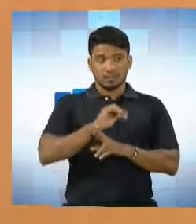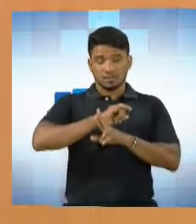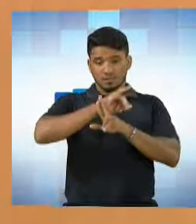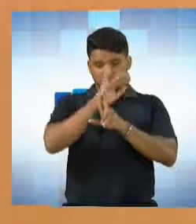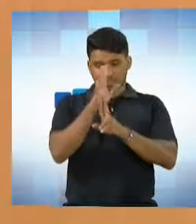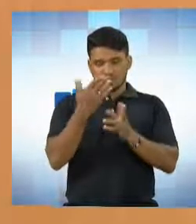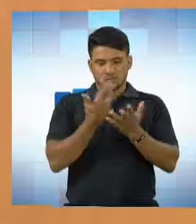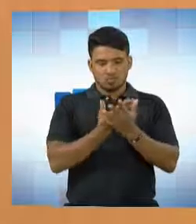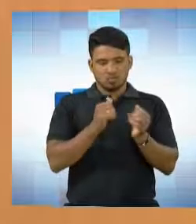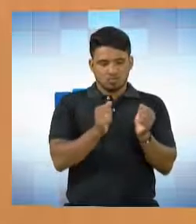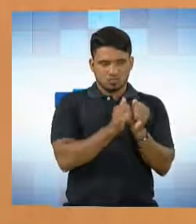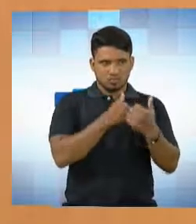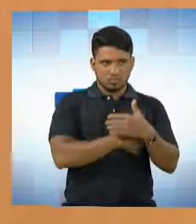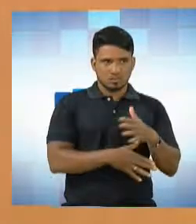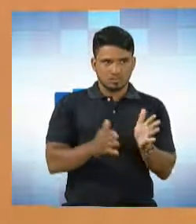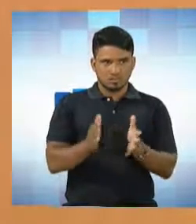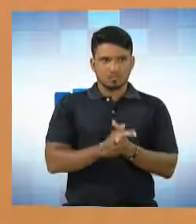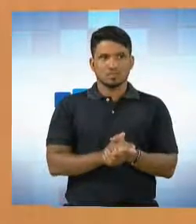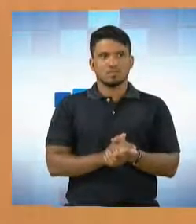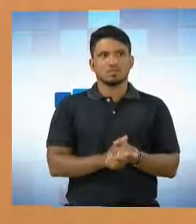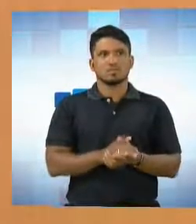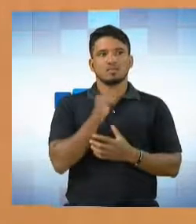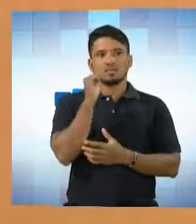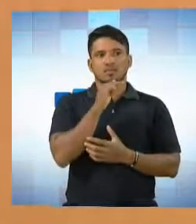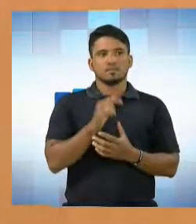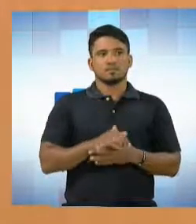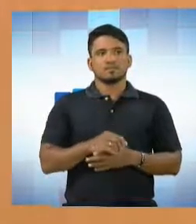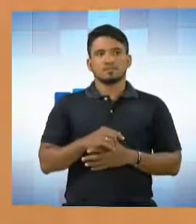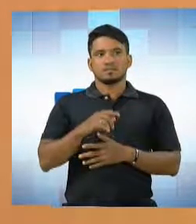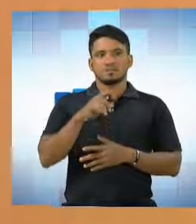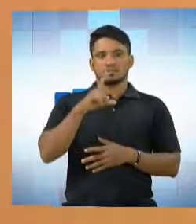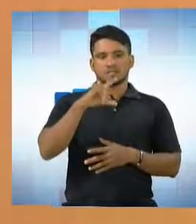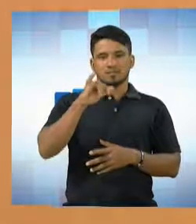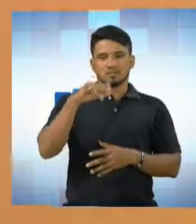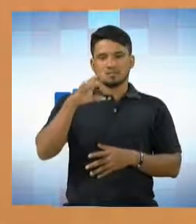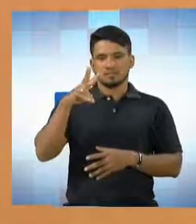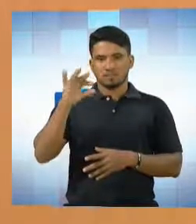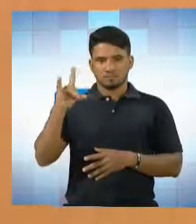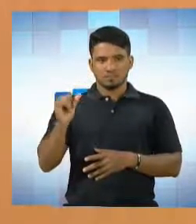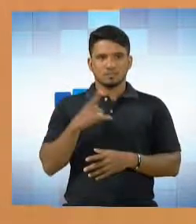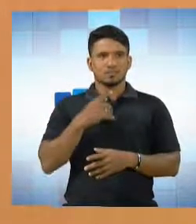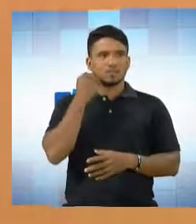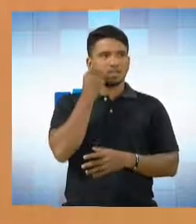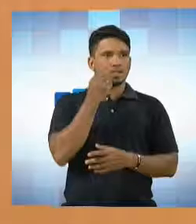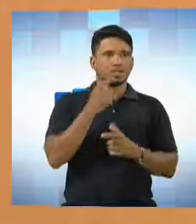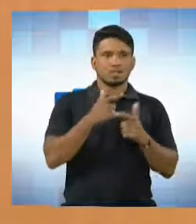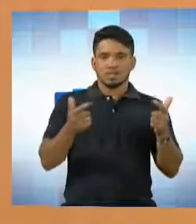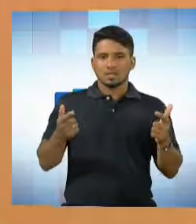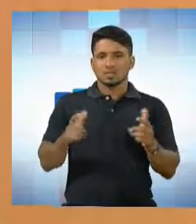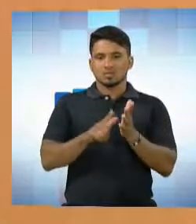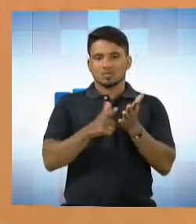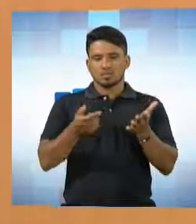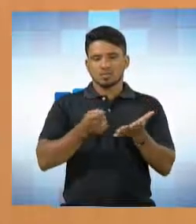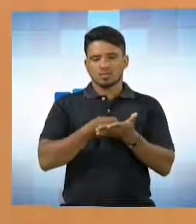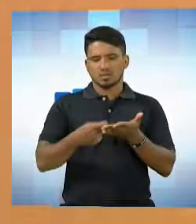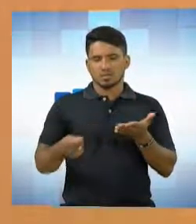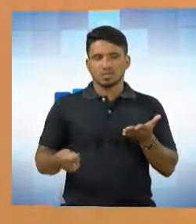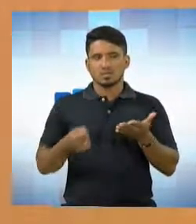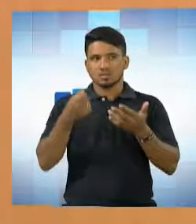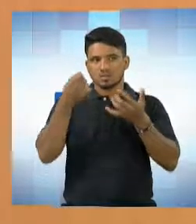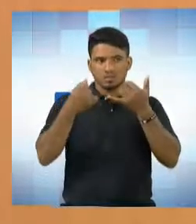É, fomos colegas de jornalismo. E você, Lindalva, tem uma experiência ampla no jornal escrito. Fala um pouquinho